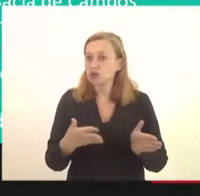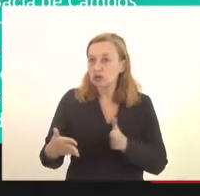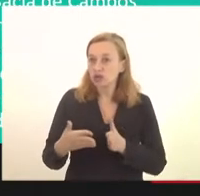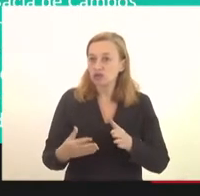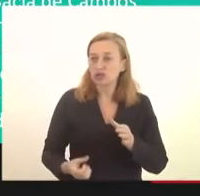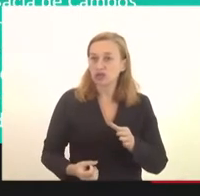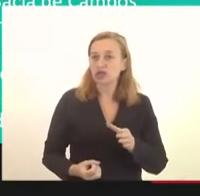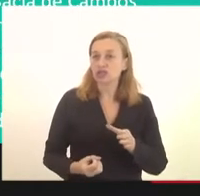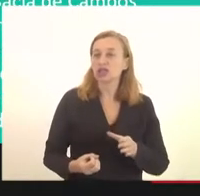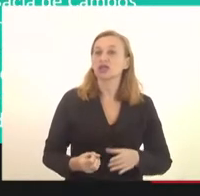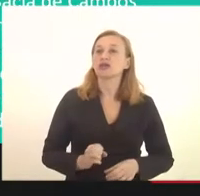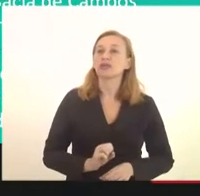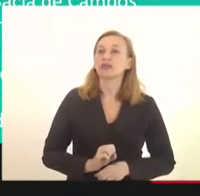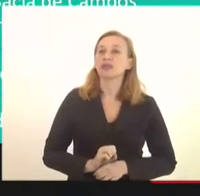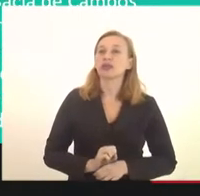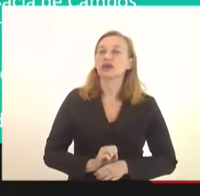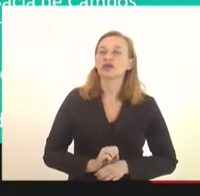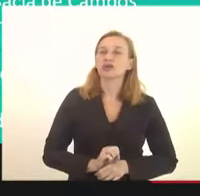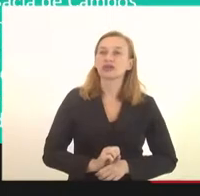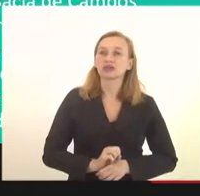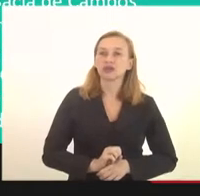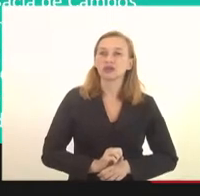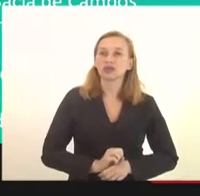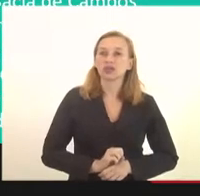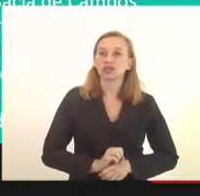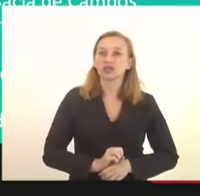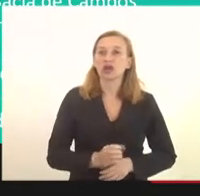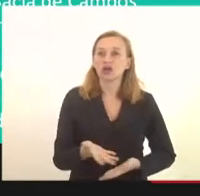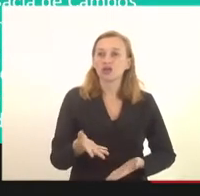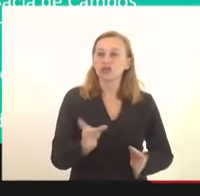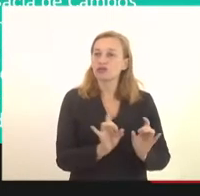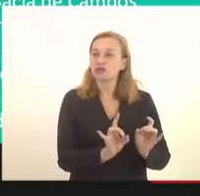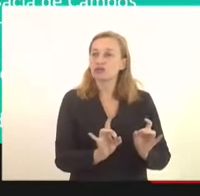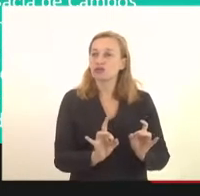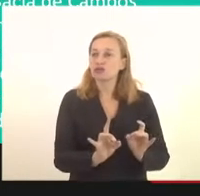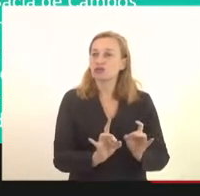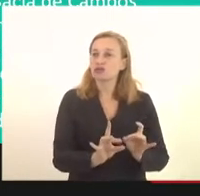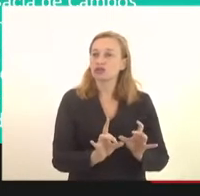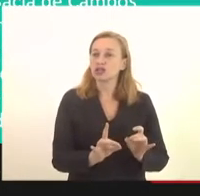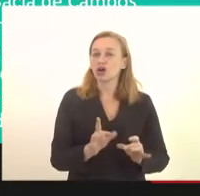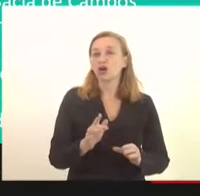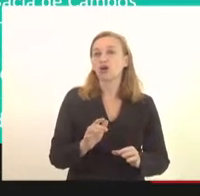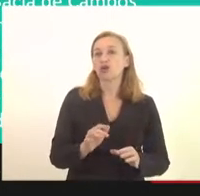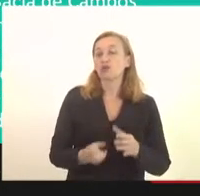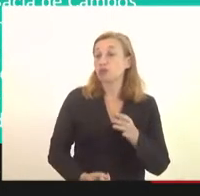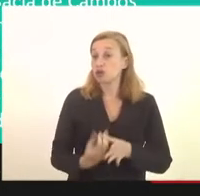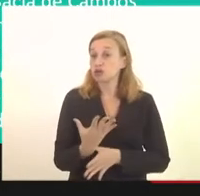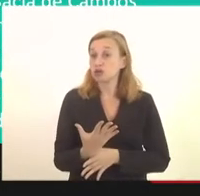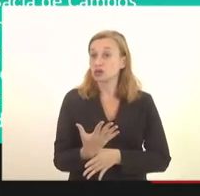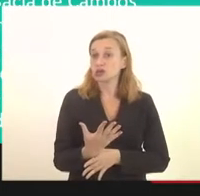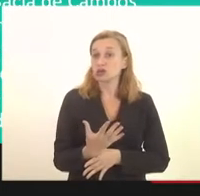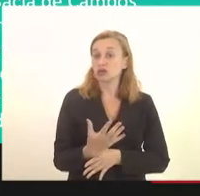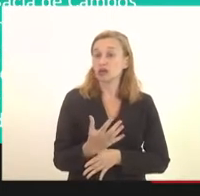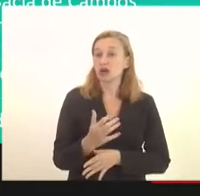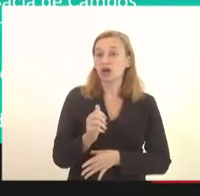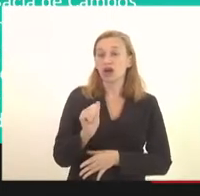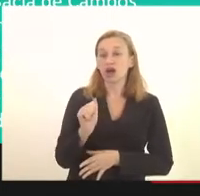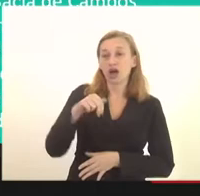aqui, houve a possibilidade de viabilizar comercialmente a produção do módulo 3. Vão ser